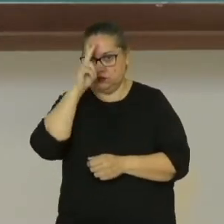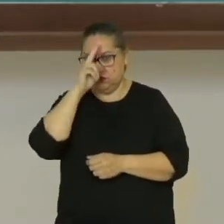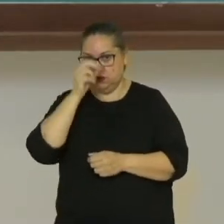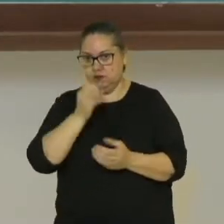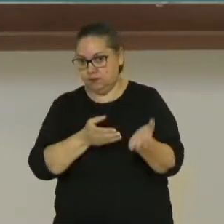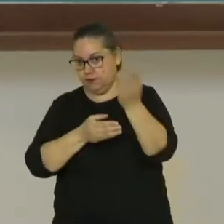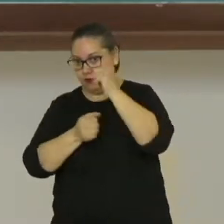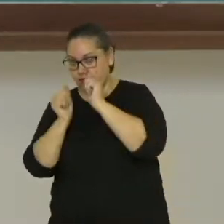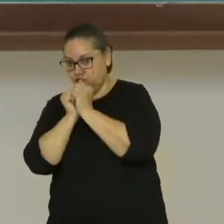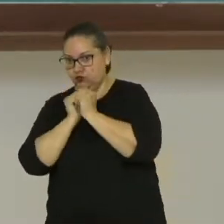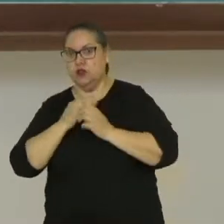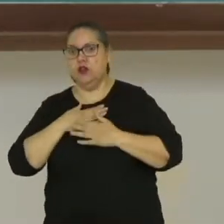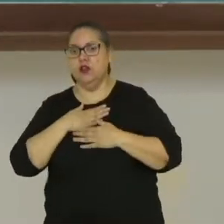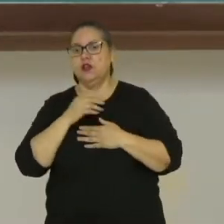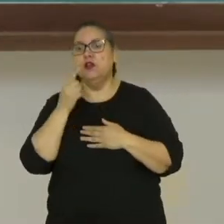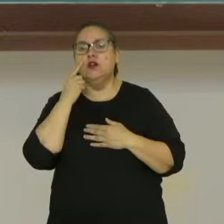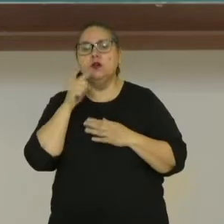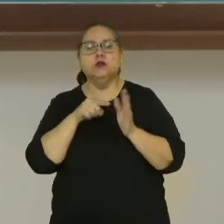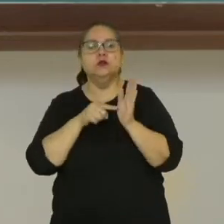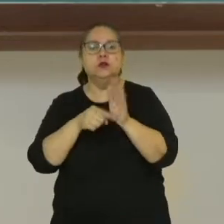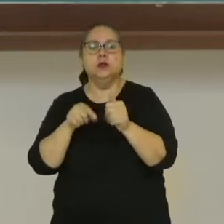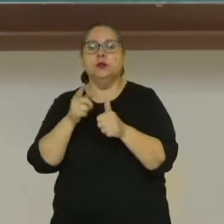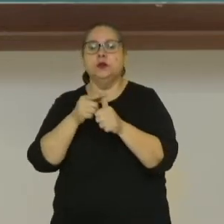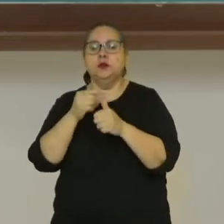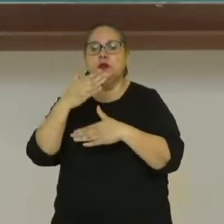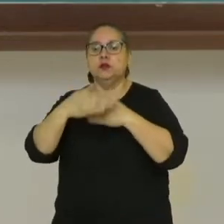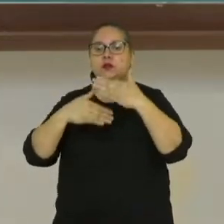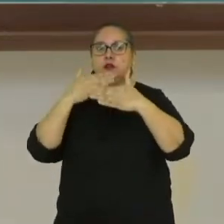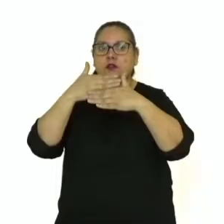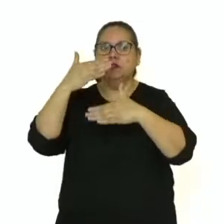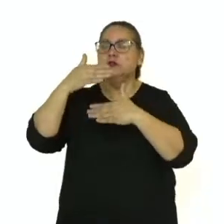Bora lá, vamos juntos? Vou mostrar para vocês o primeiro slide.